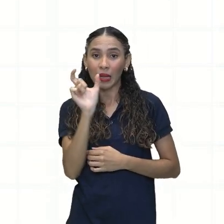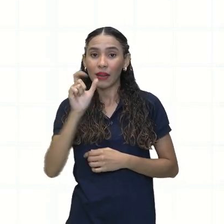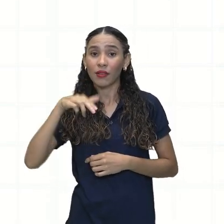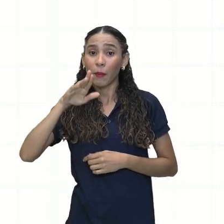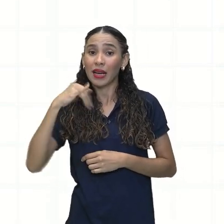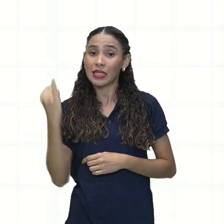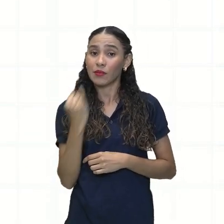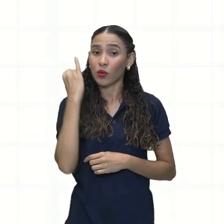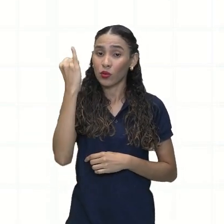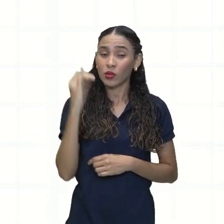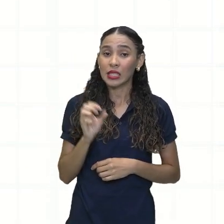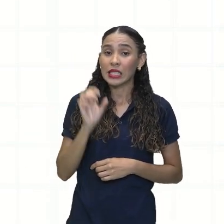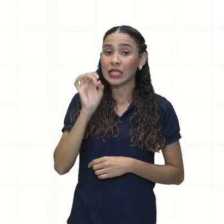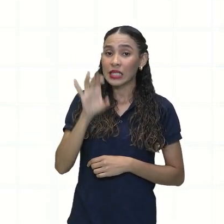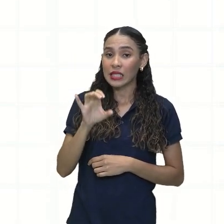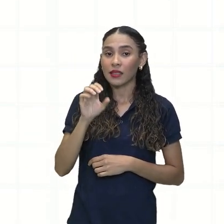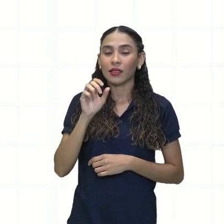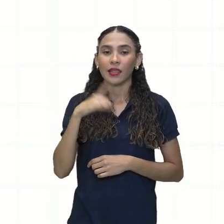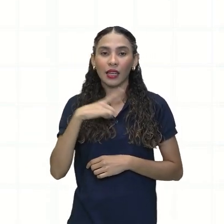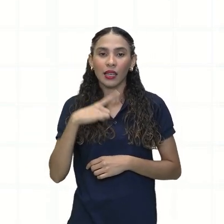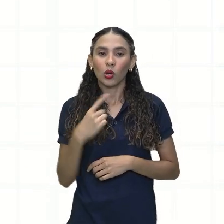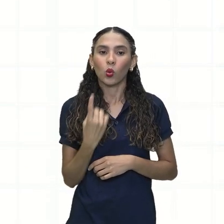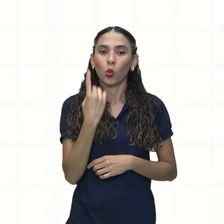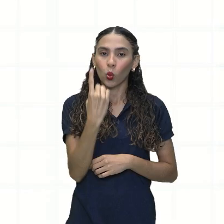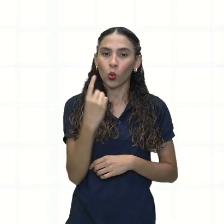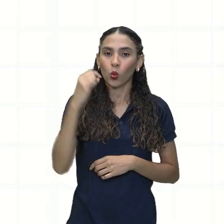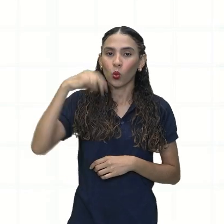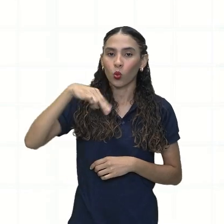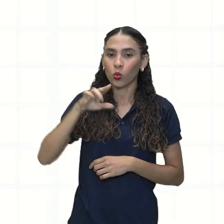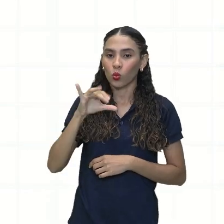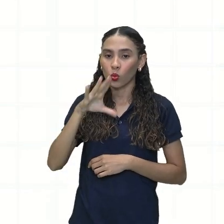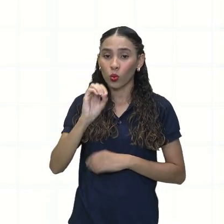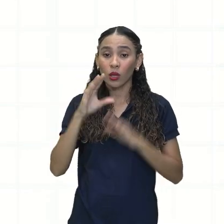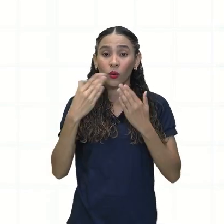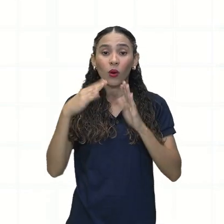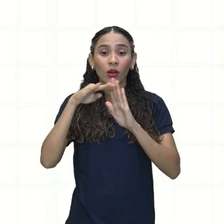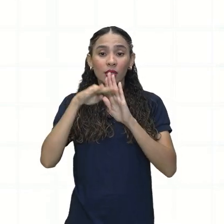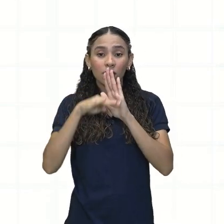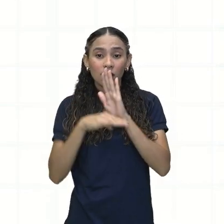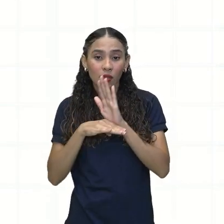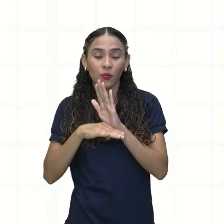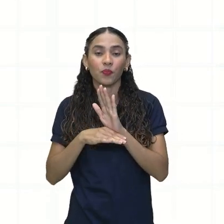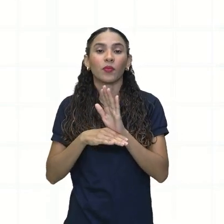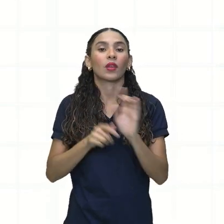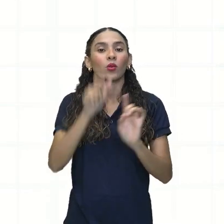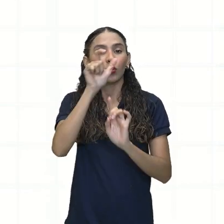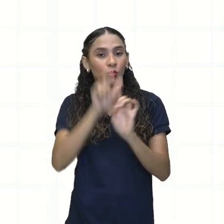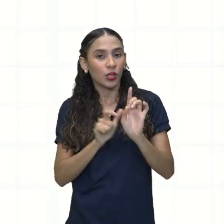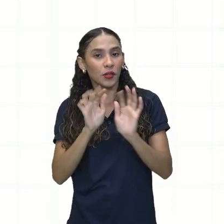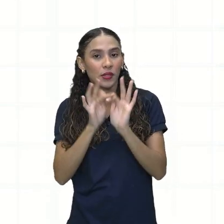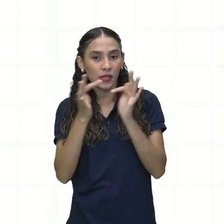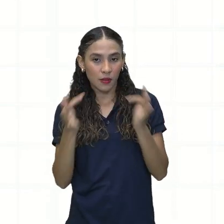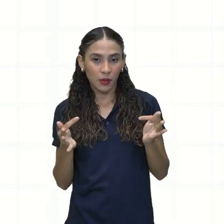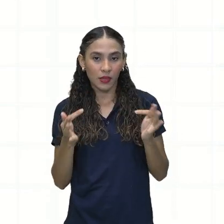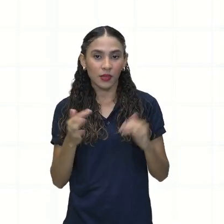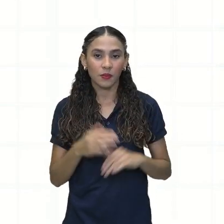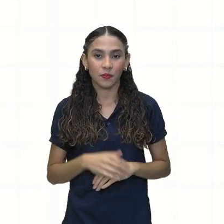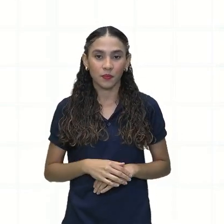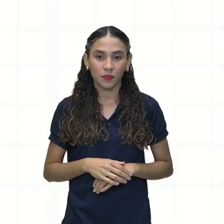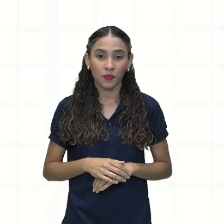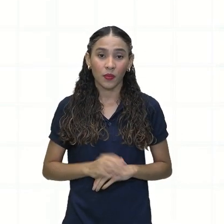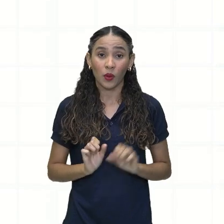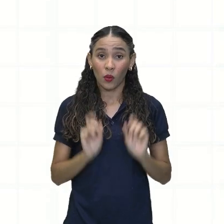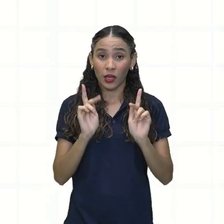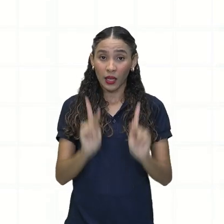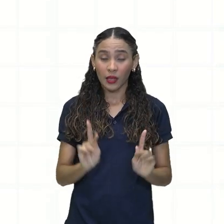tenho somente um núcleo, como é que eu classifico isso aqui? Sujeito simples.